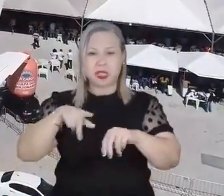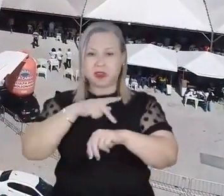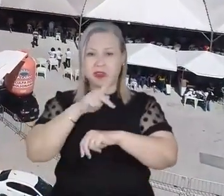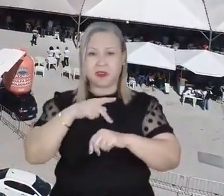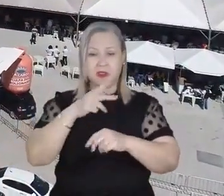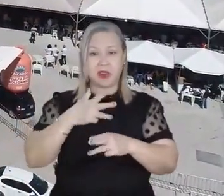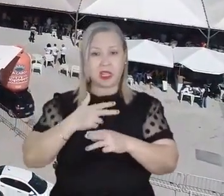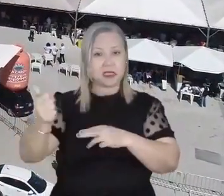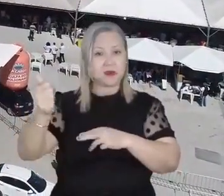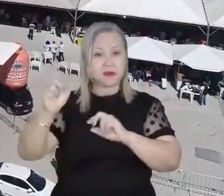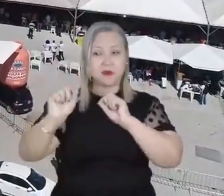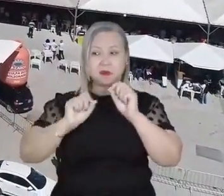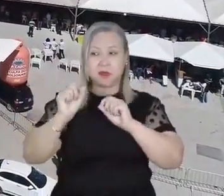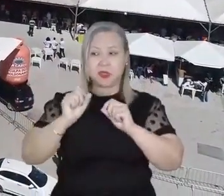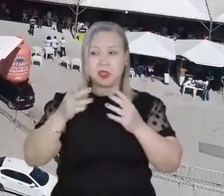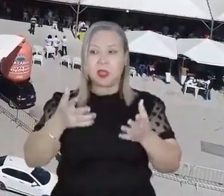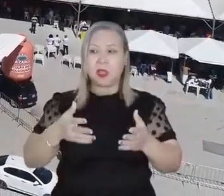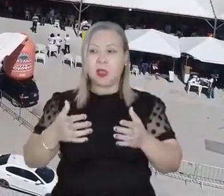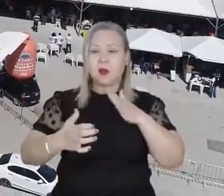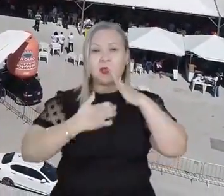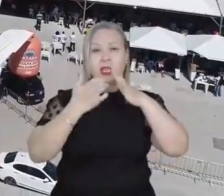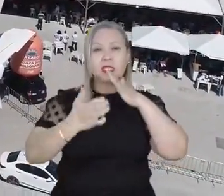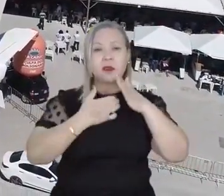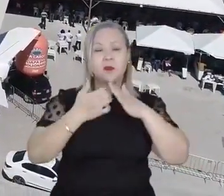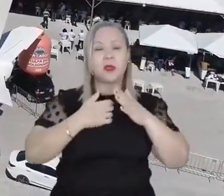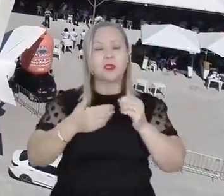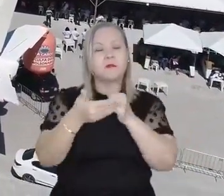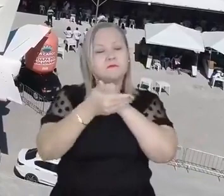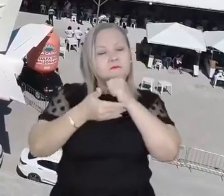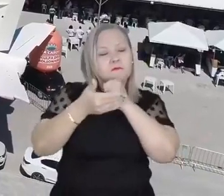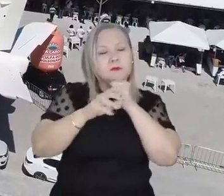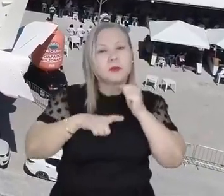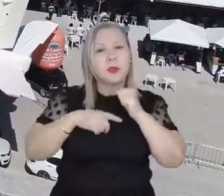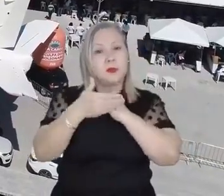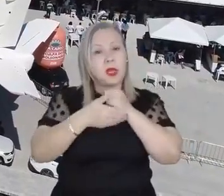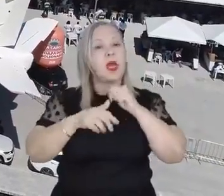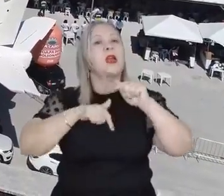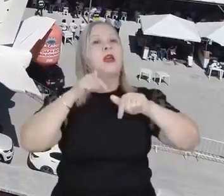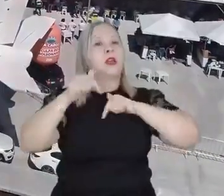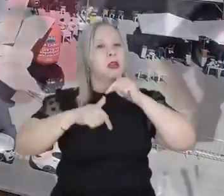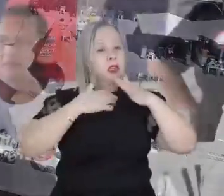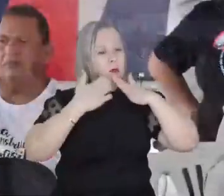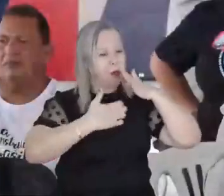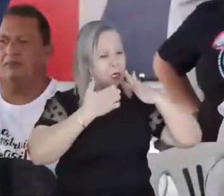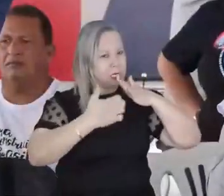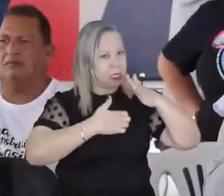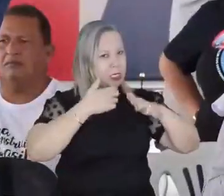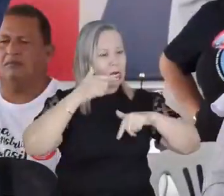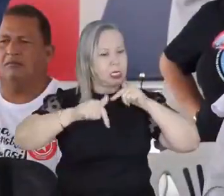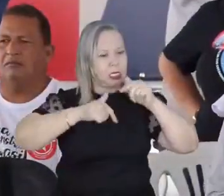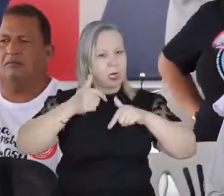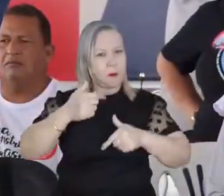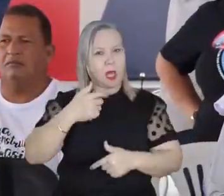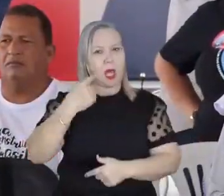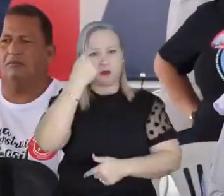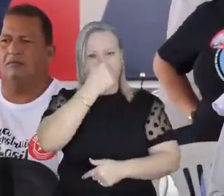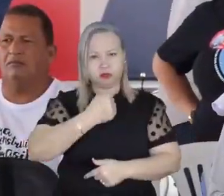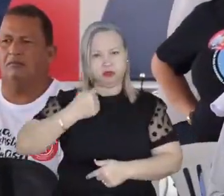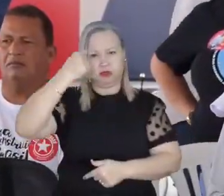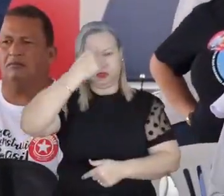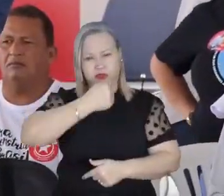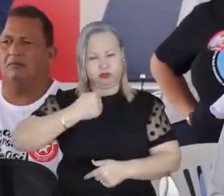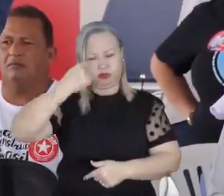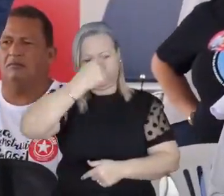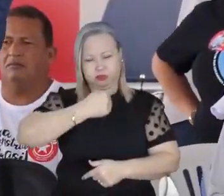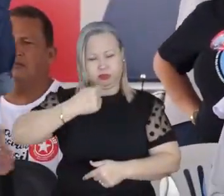são sólidas. Empresário trabalha, e muito, tá? Eu trabalho 24 horas por dia, todos os dias. E se não trabalhar,